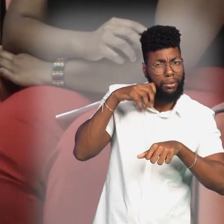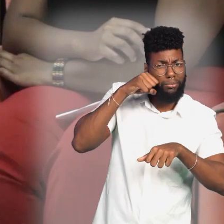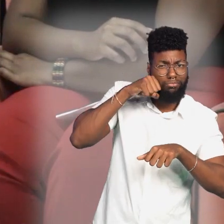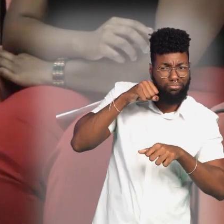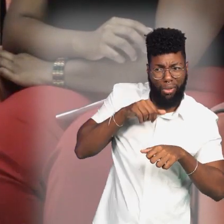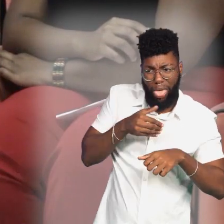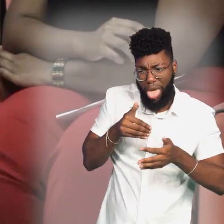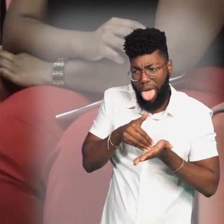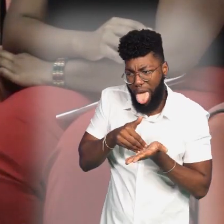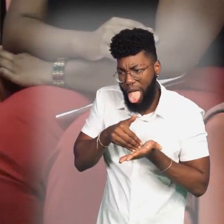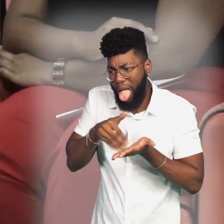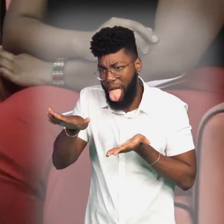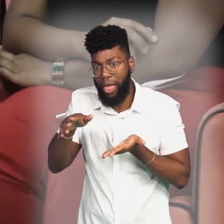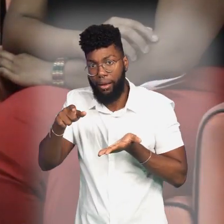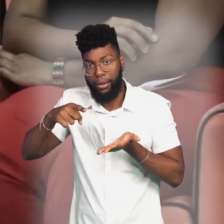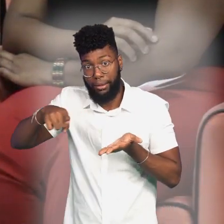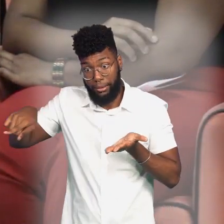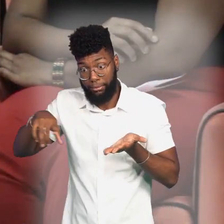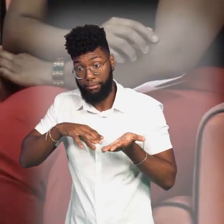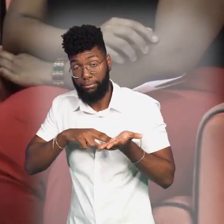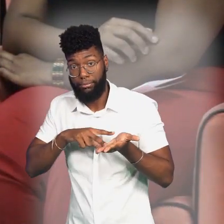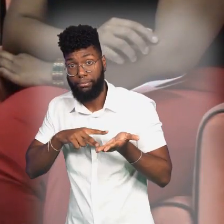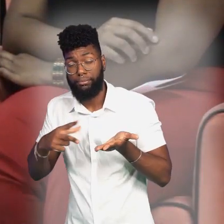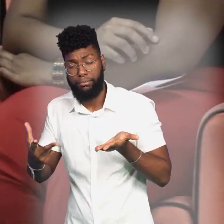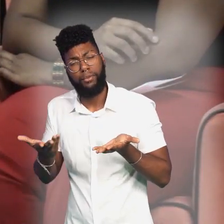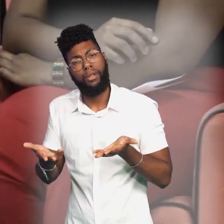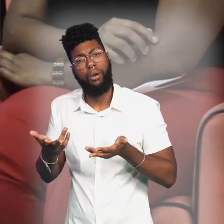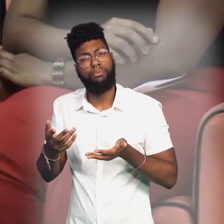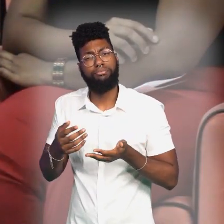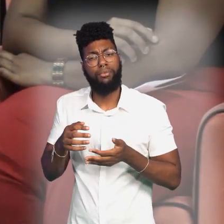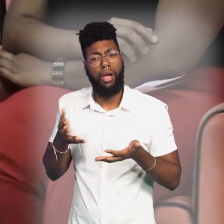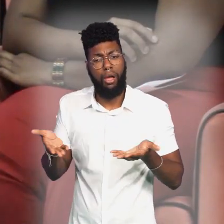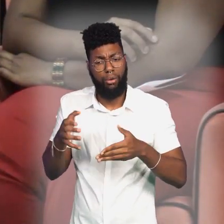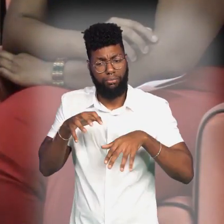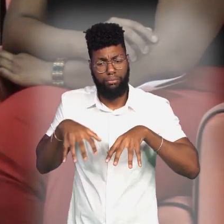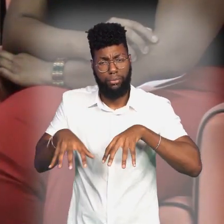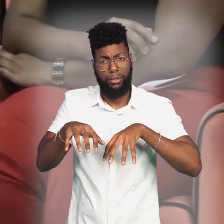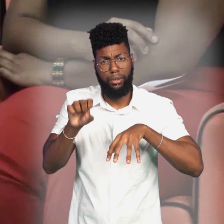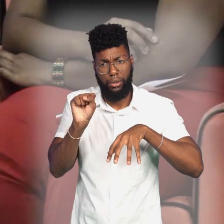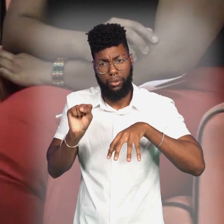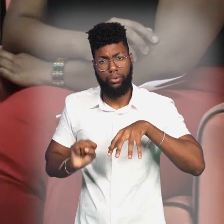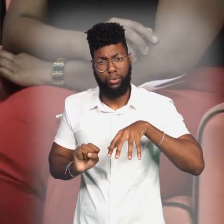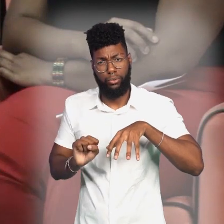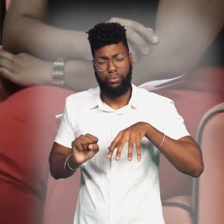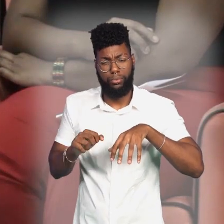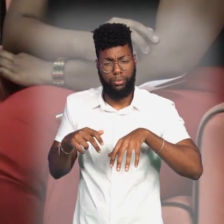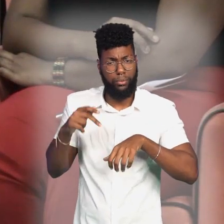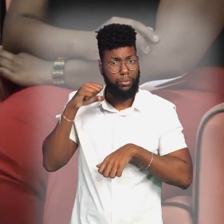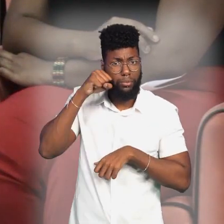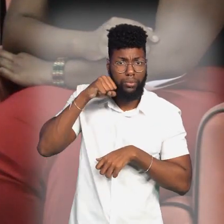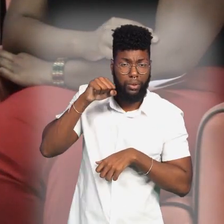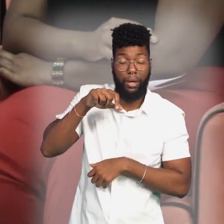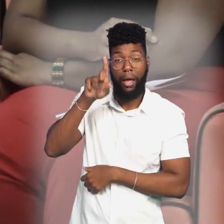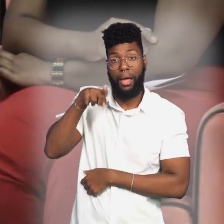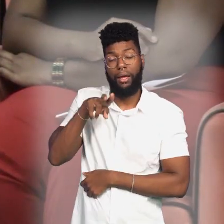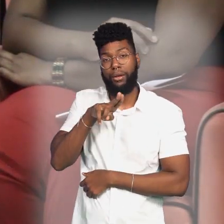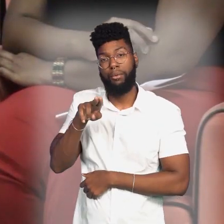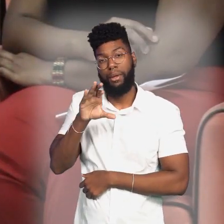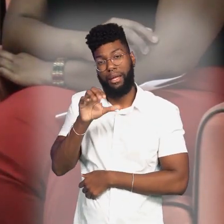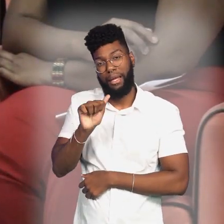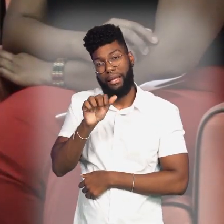colonizaram a Guiné-Bissau. E a região sul do Senegal se chama Casamance. Em